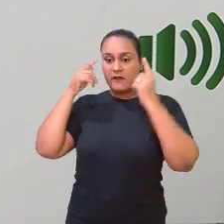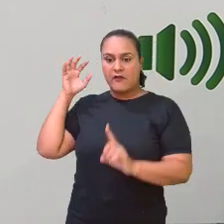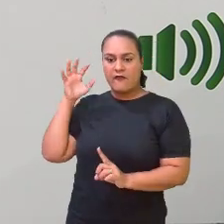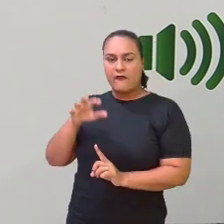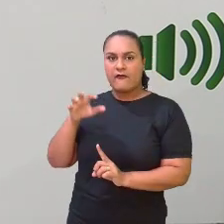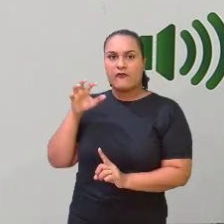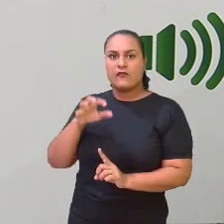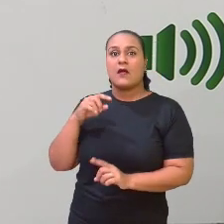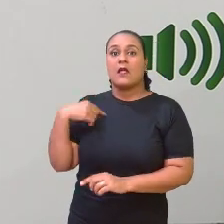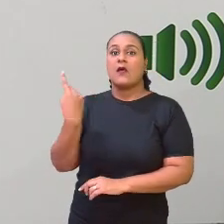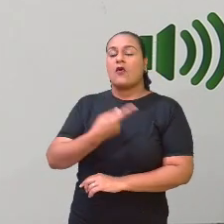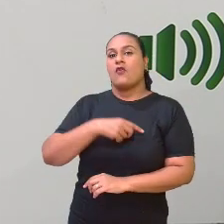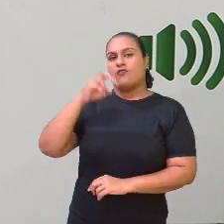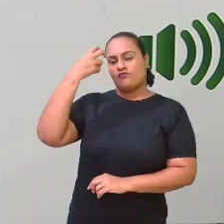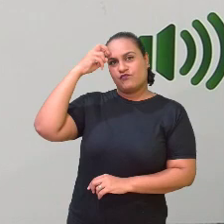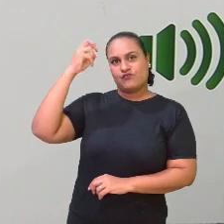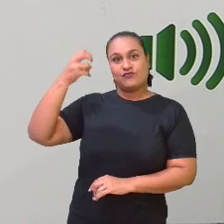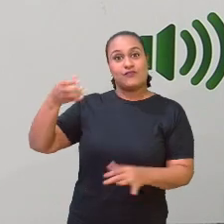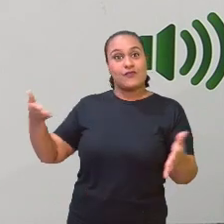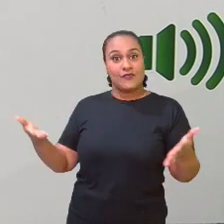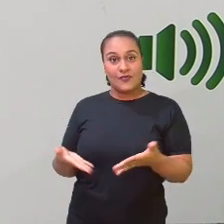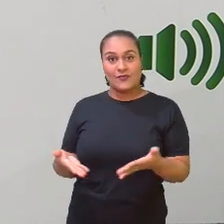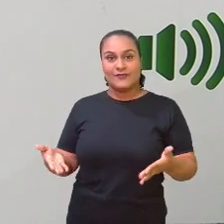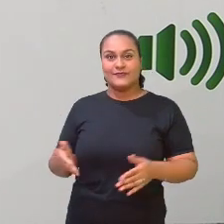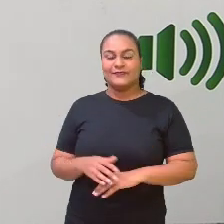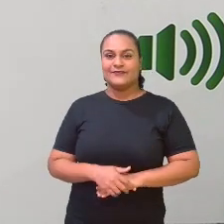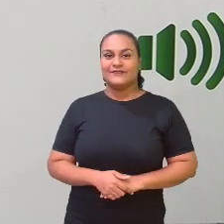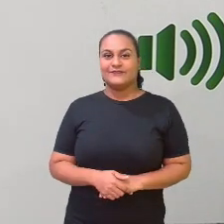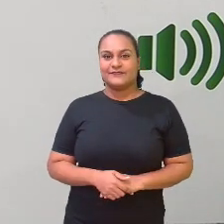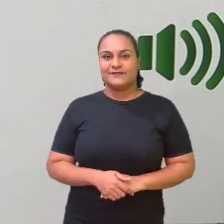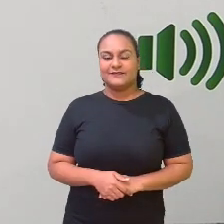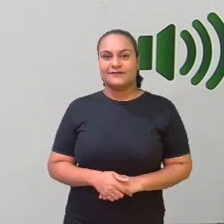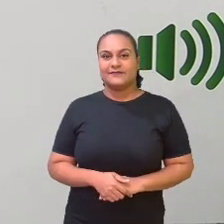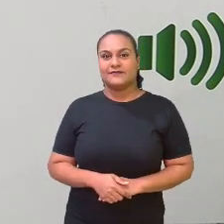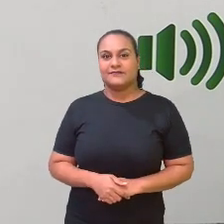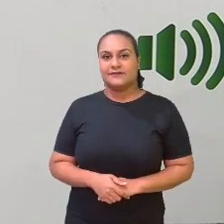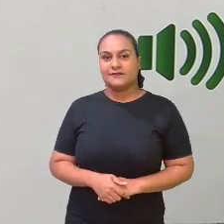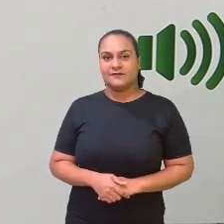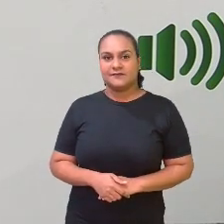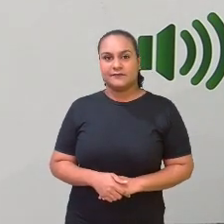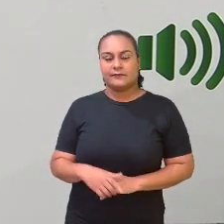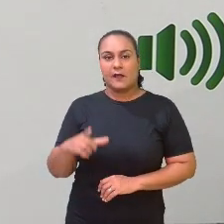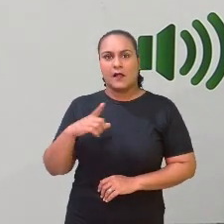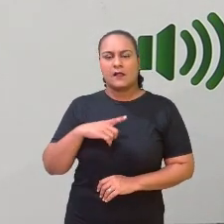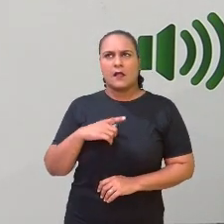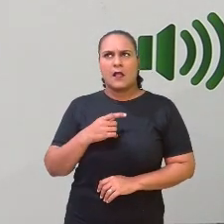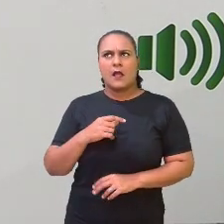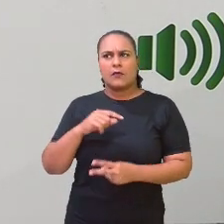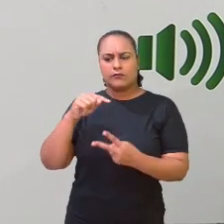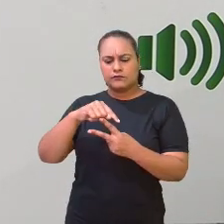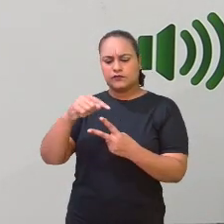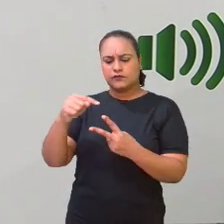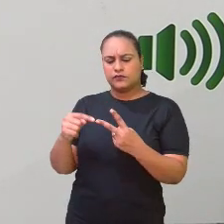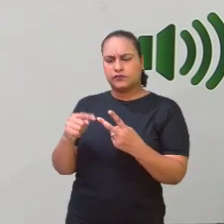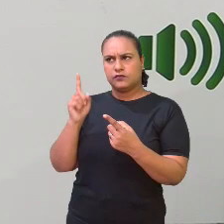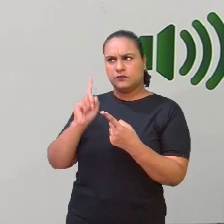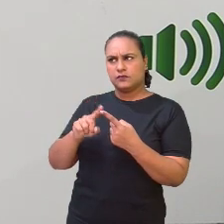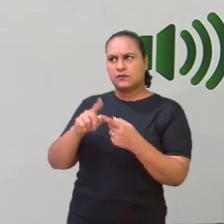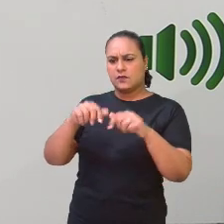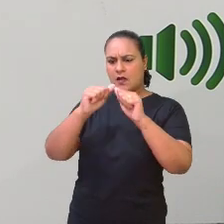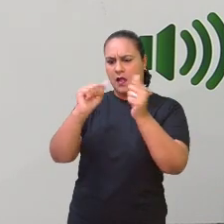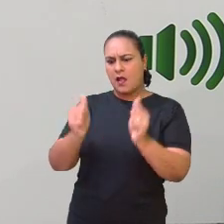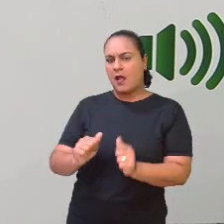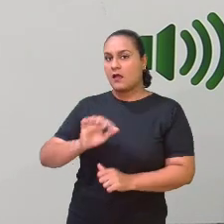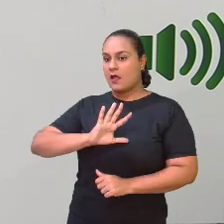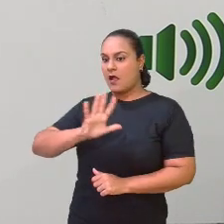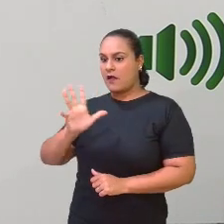influenciaram muito na nossa cultura atualmente. E aí nós temos dois detalhes importantes, que é a questão da arte